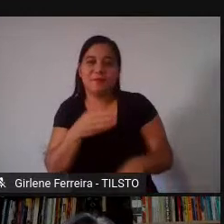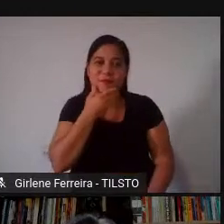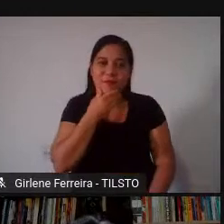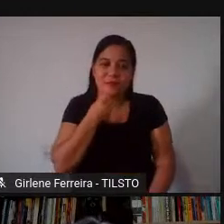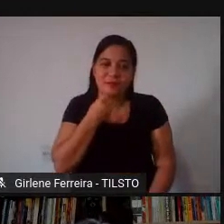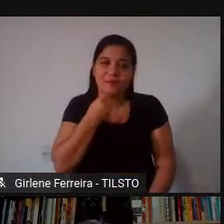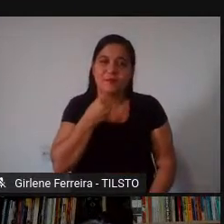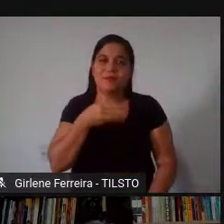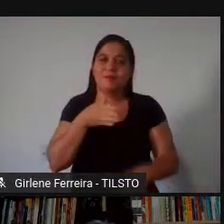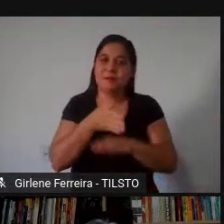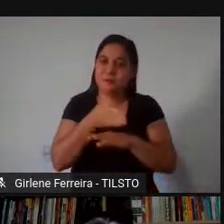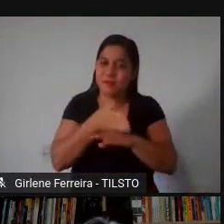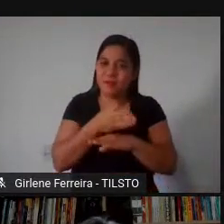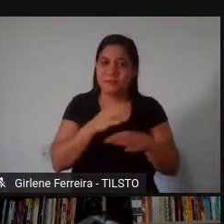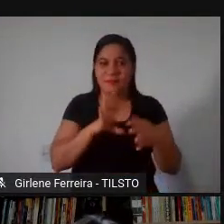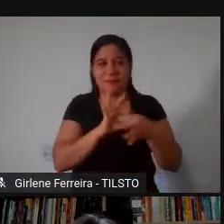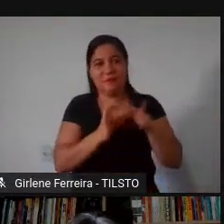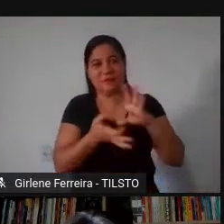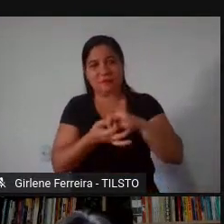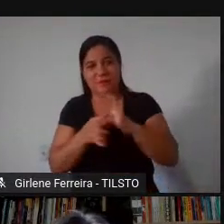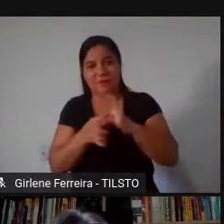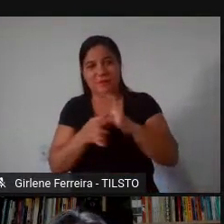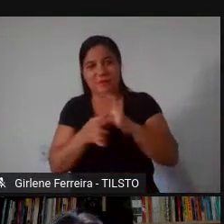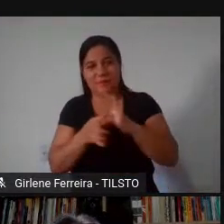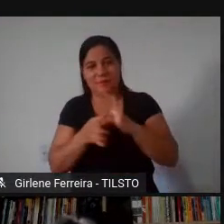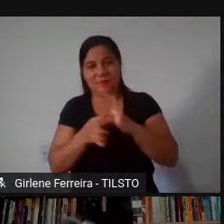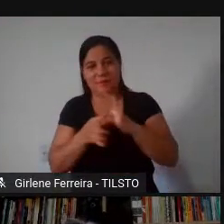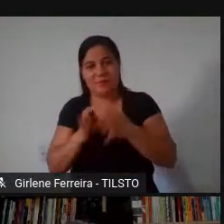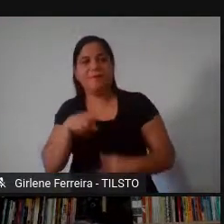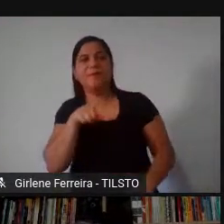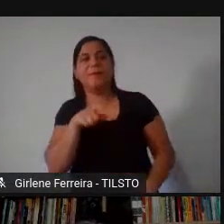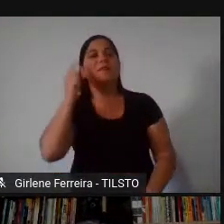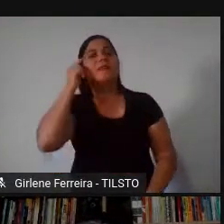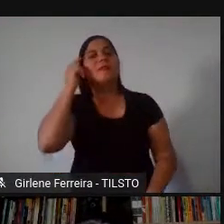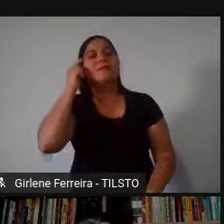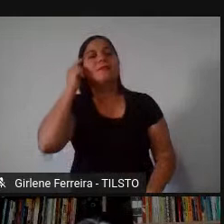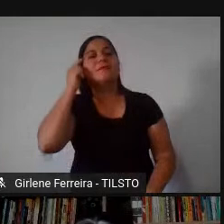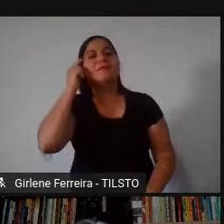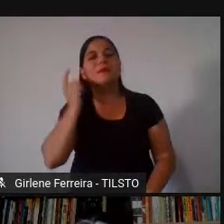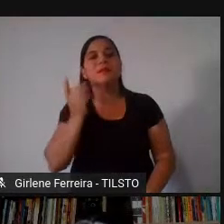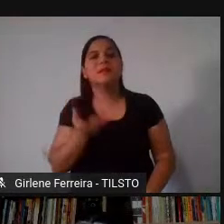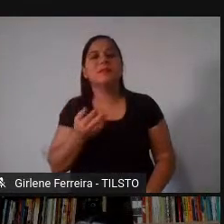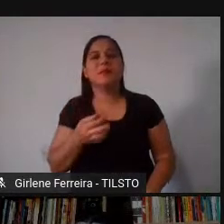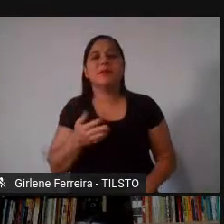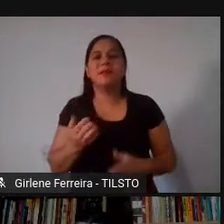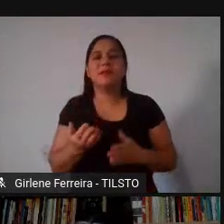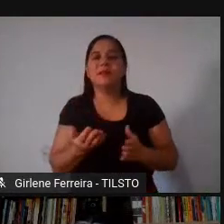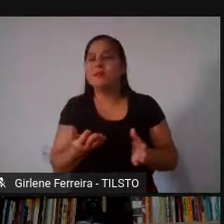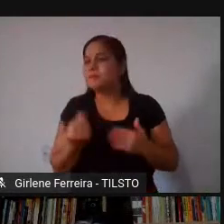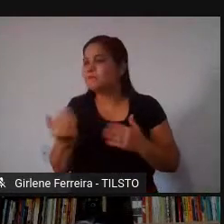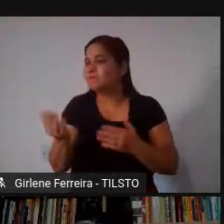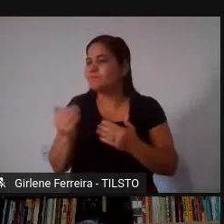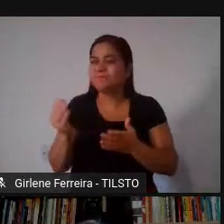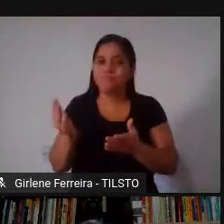participar das Olimpíadas, né? O que você acha que a gente pode fazer para aumentar ainda mais o número